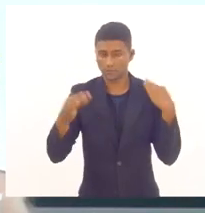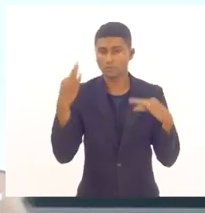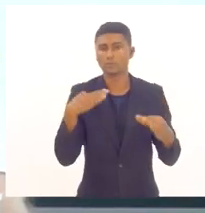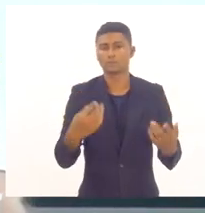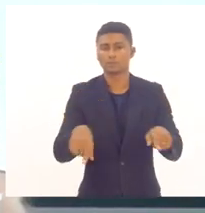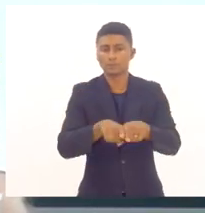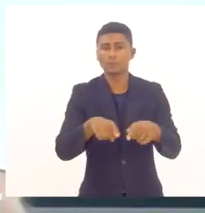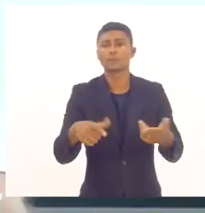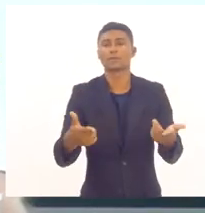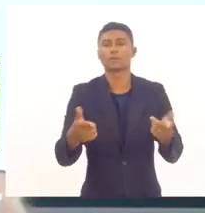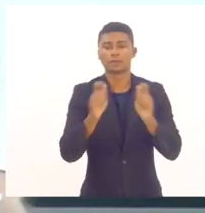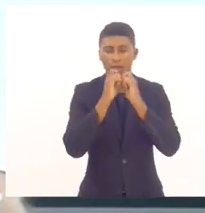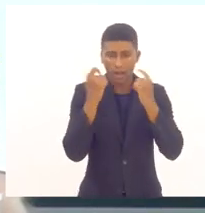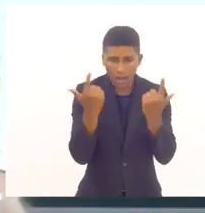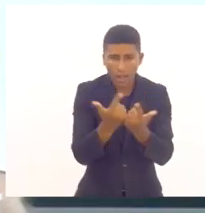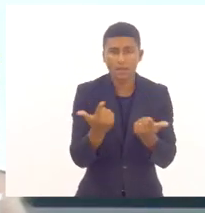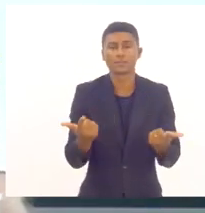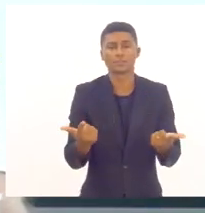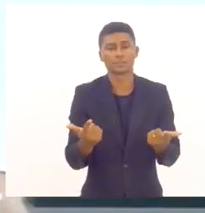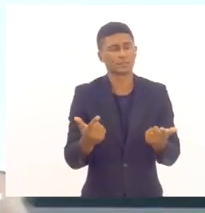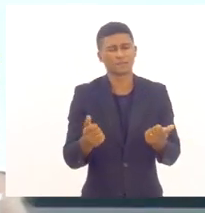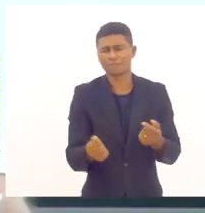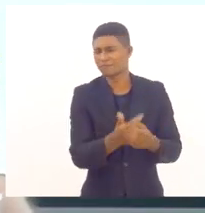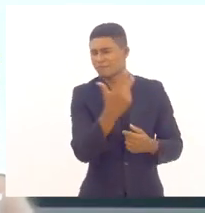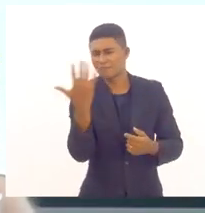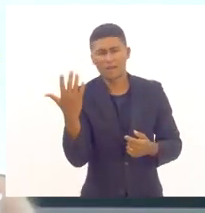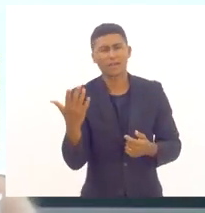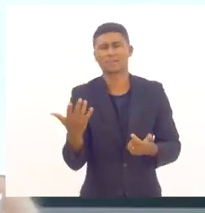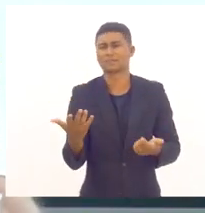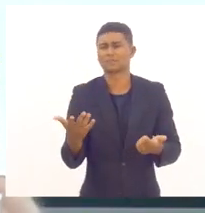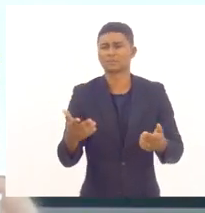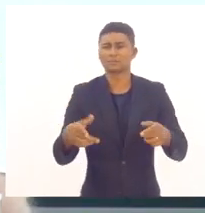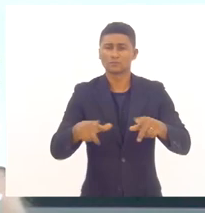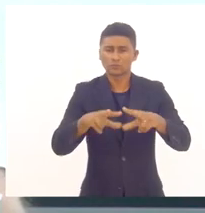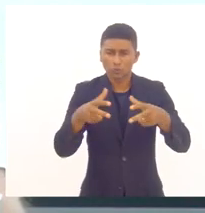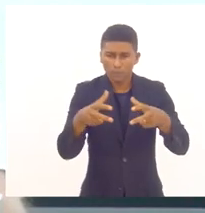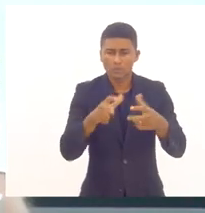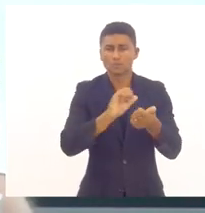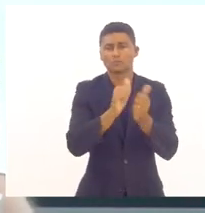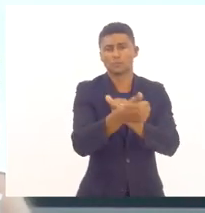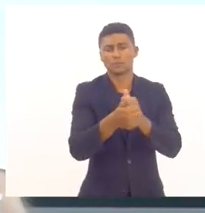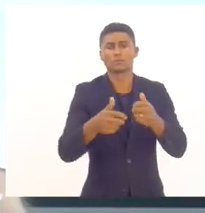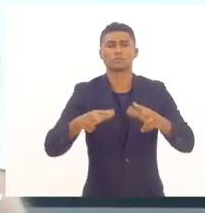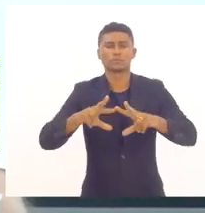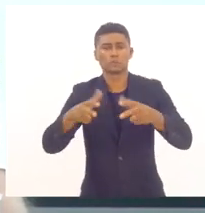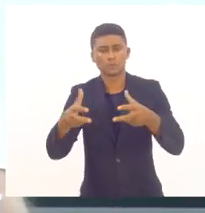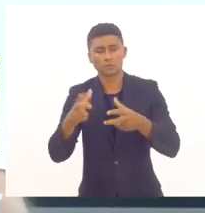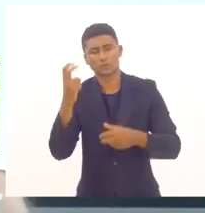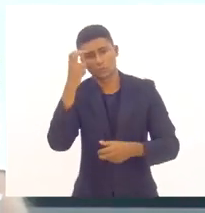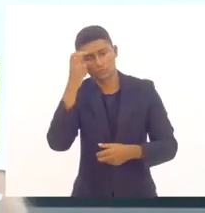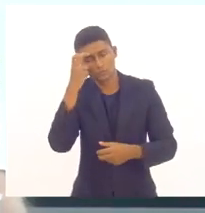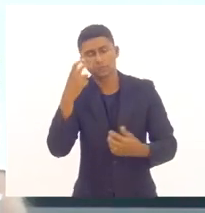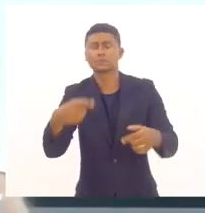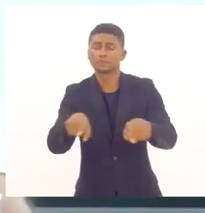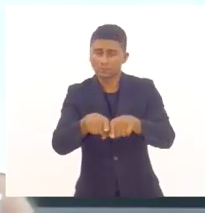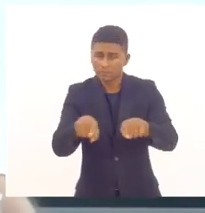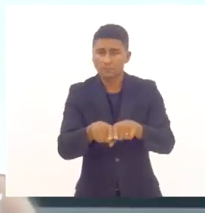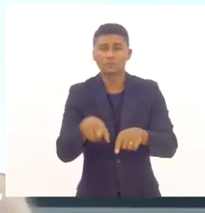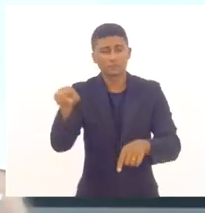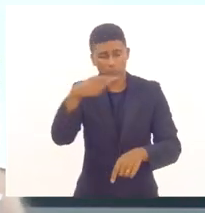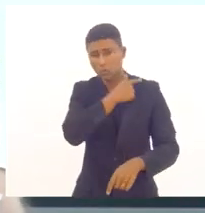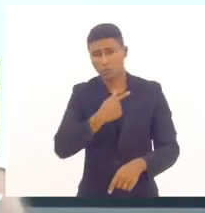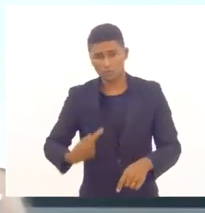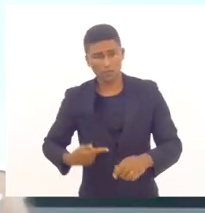e Assembleia Legislativa, que é essa casa, Comissão de Esporte e Comissão de Cultura. Então,